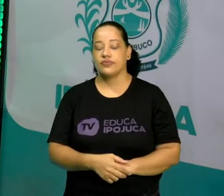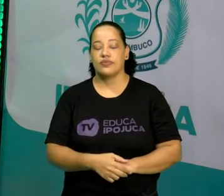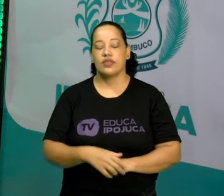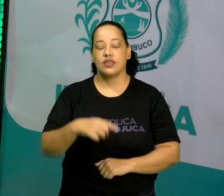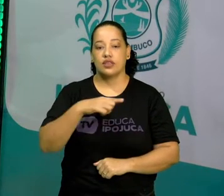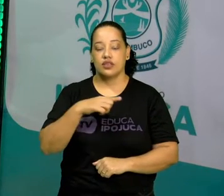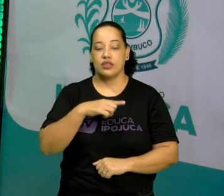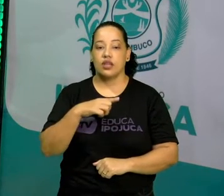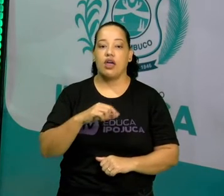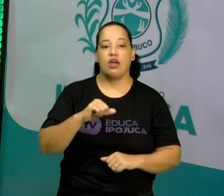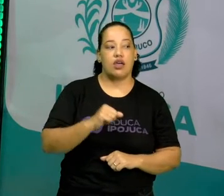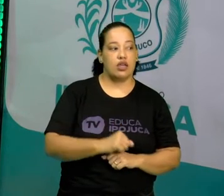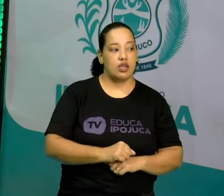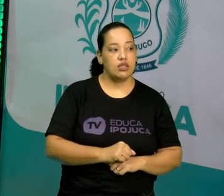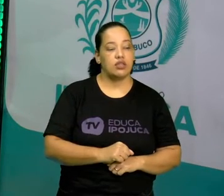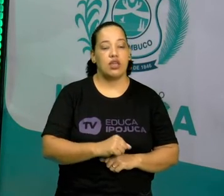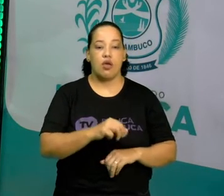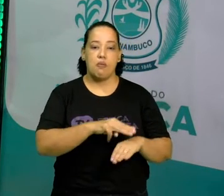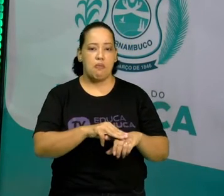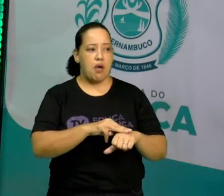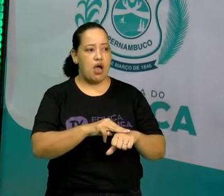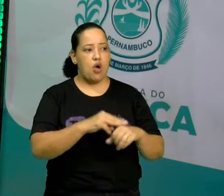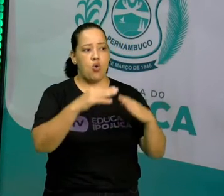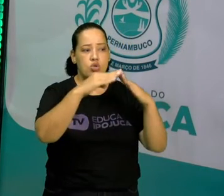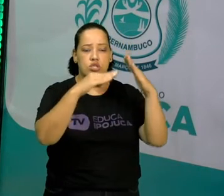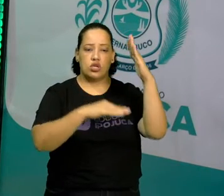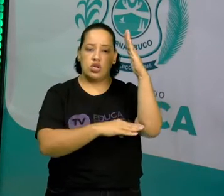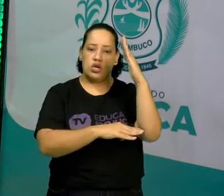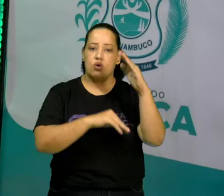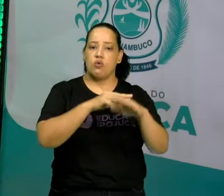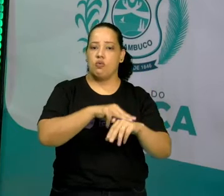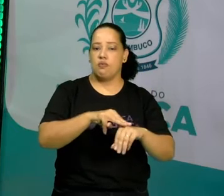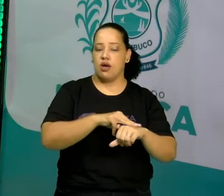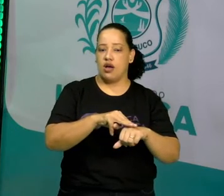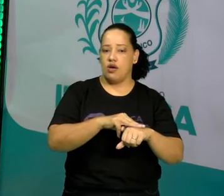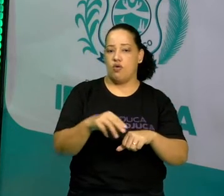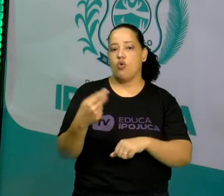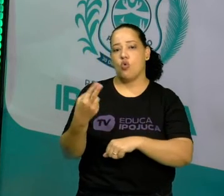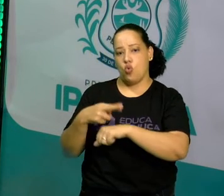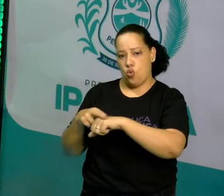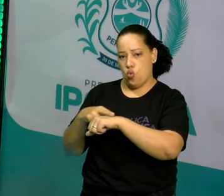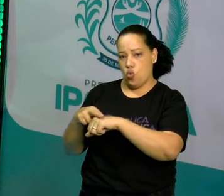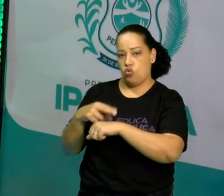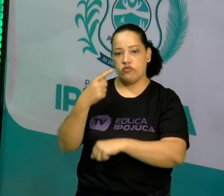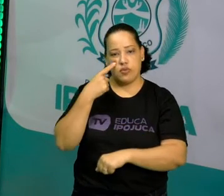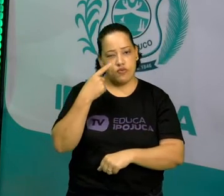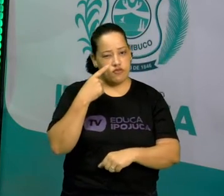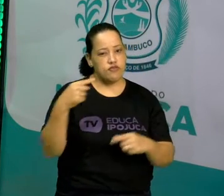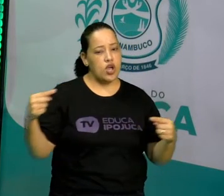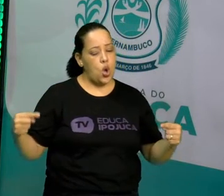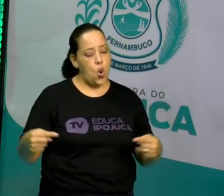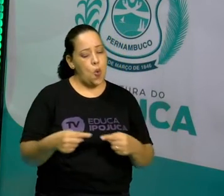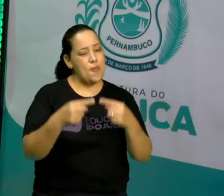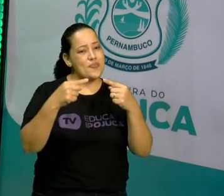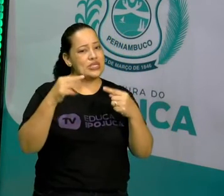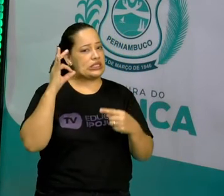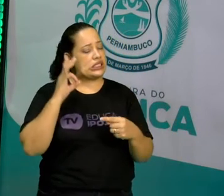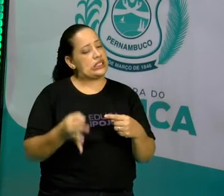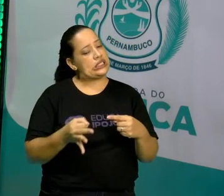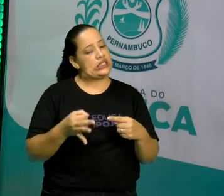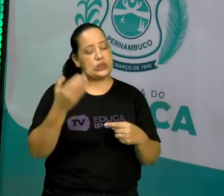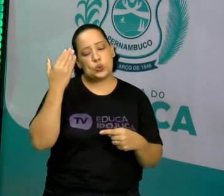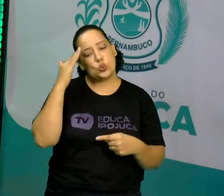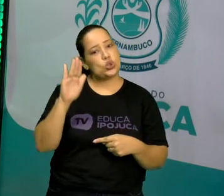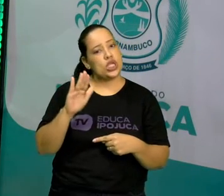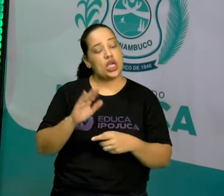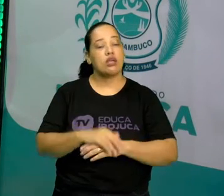temos dois triângulos, um marronzinho e um roxinho. Vamos ver aqui se eles são congruentes. Eu não tenho certeza. Vamos